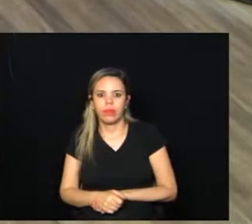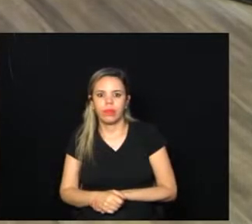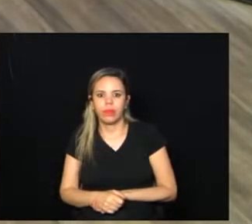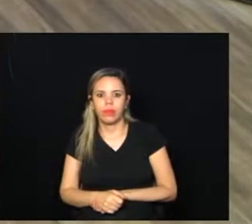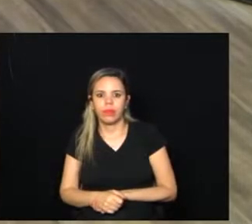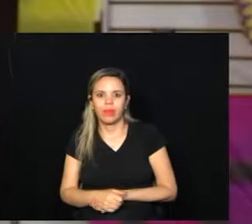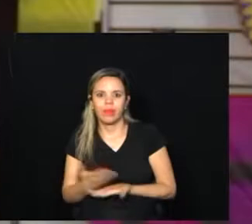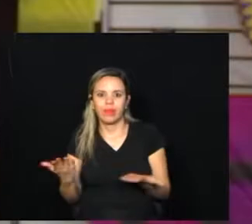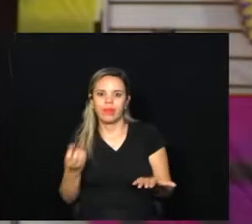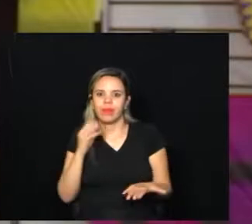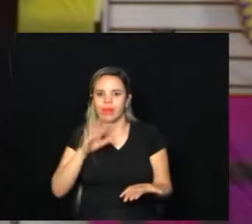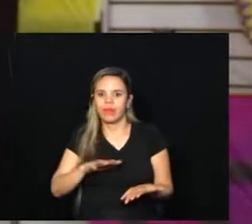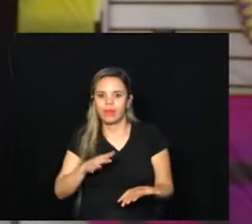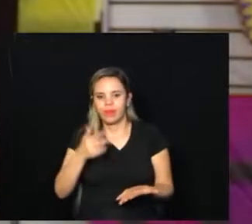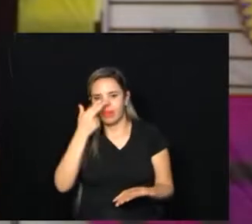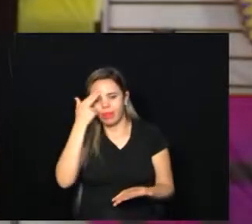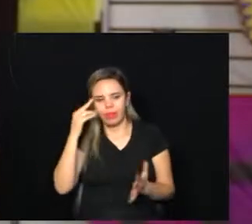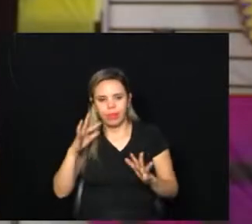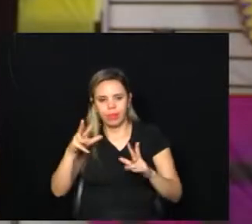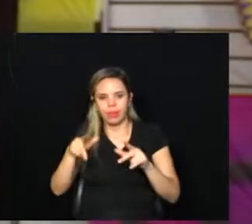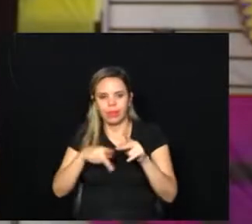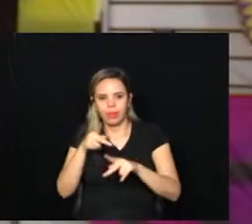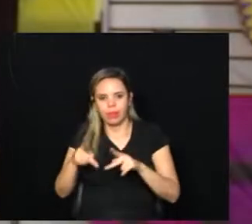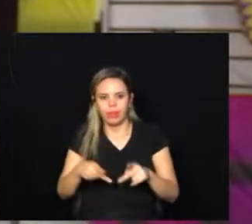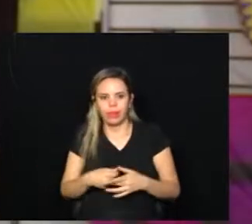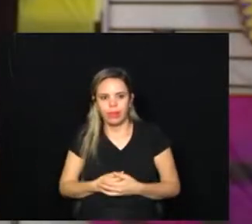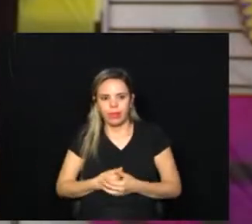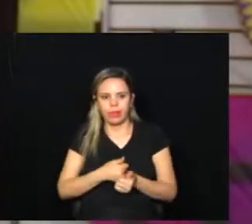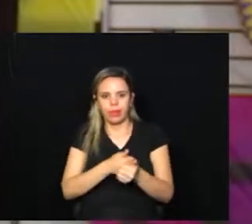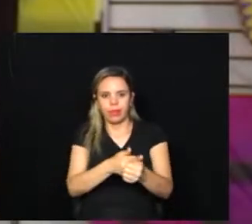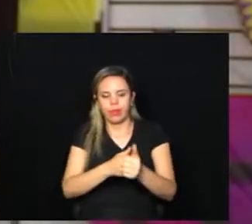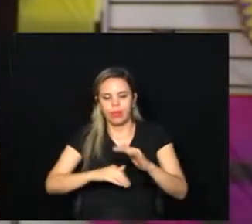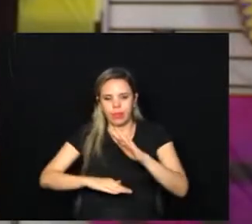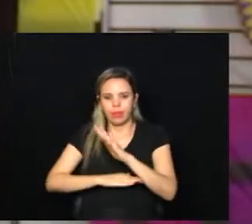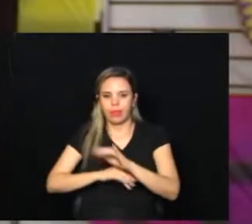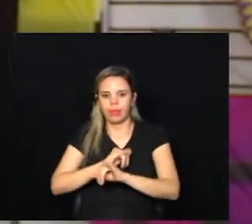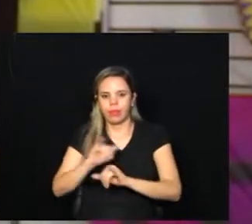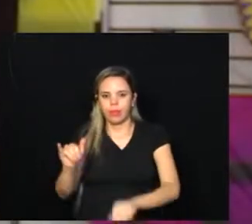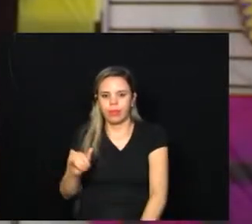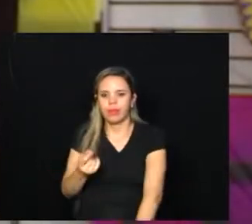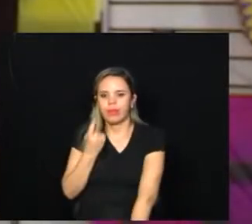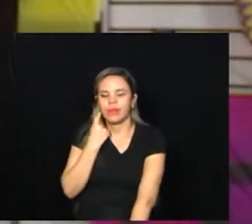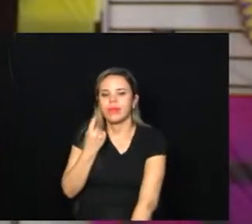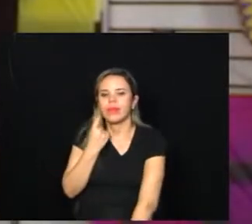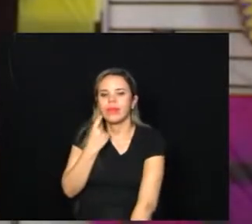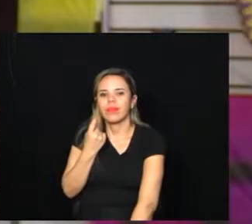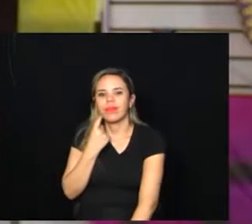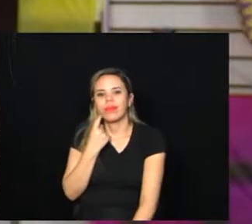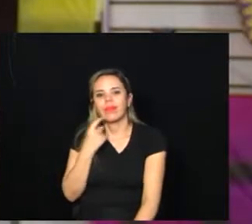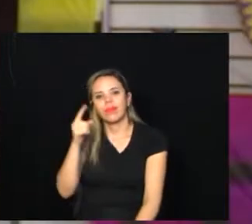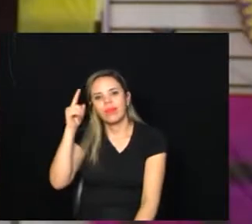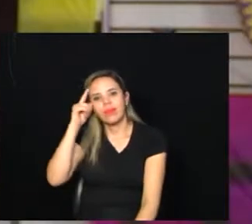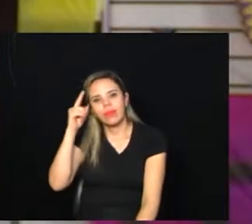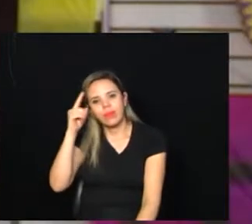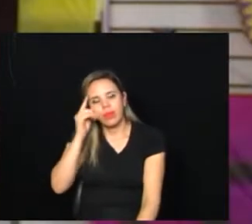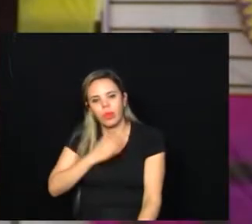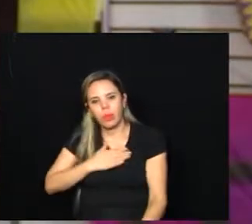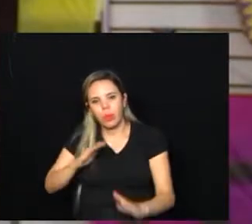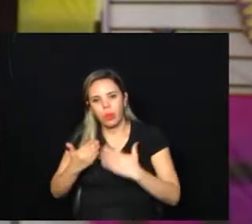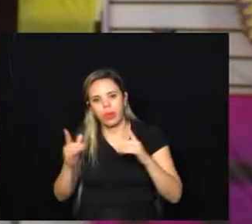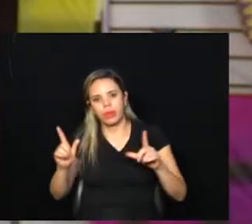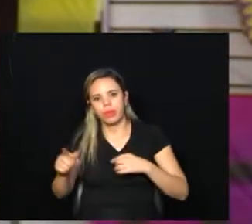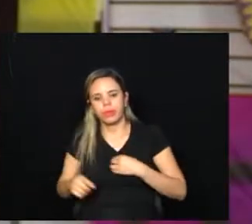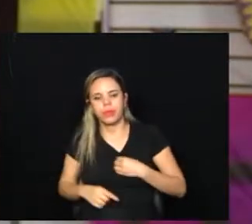Pois é, boa tarde para você, Gabriel, boa tarde para todo mundo acompanhando o Câmara Notícias. Sexta-feira, sextou, dia de Meu Bairro na